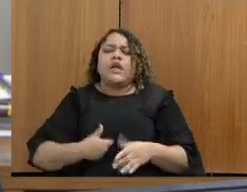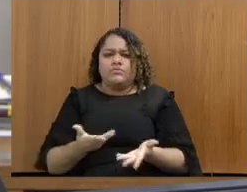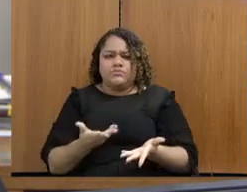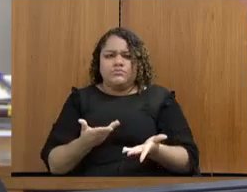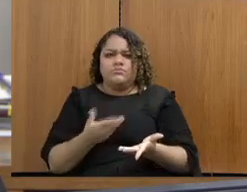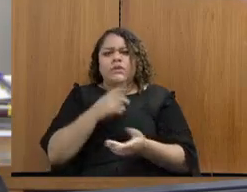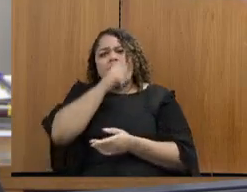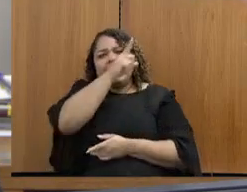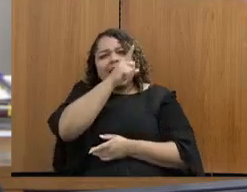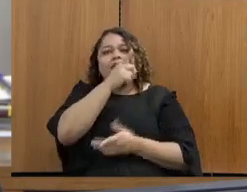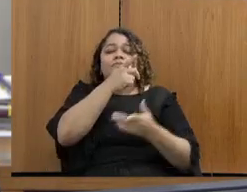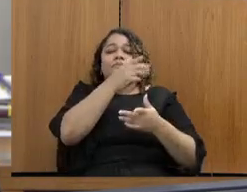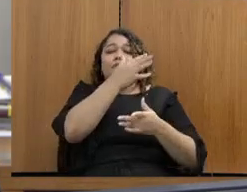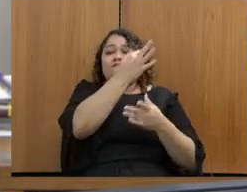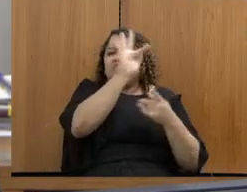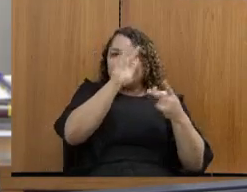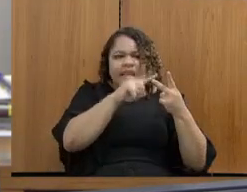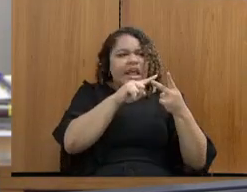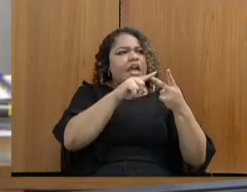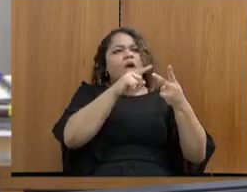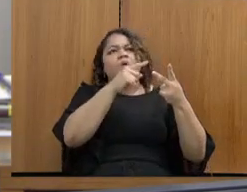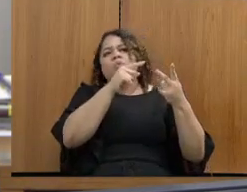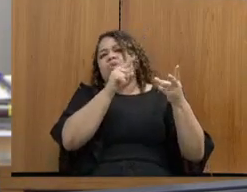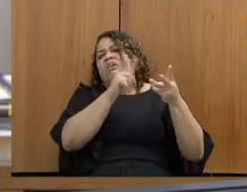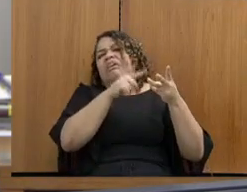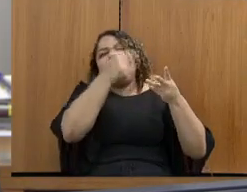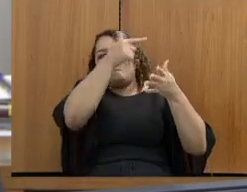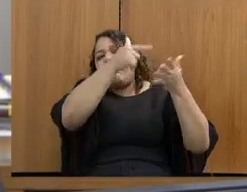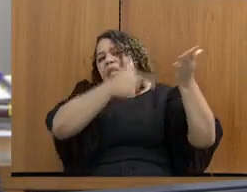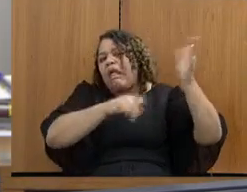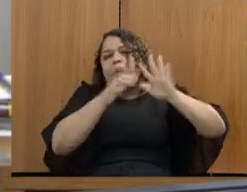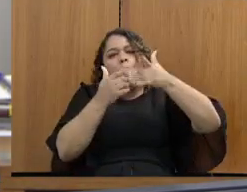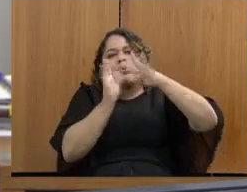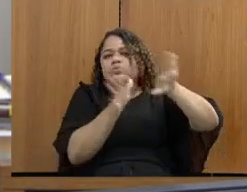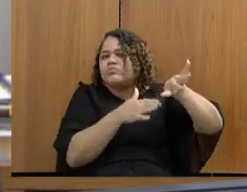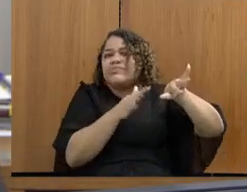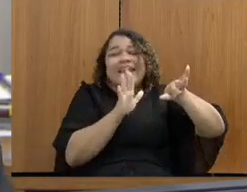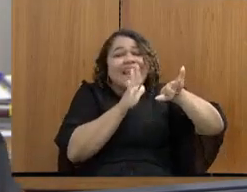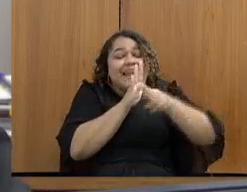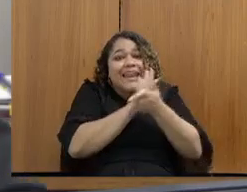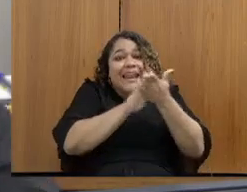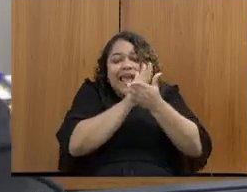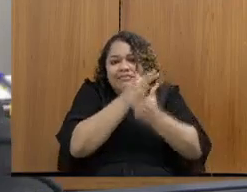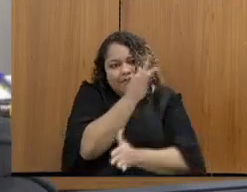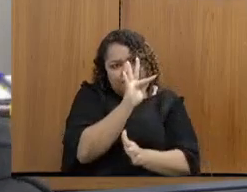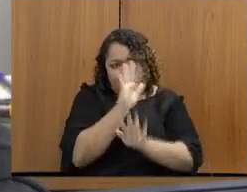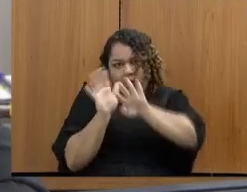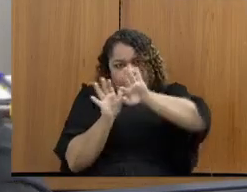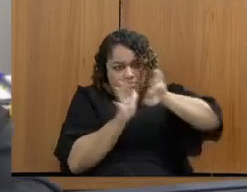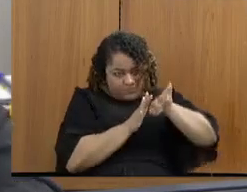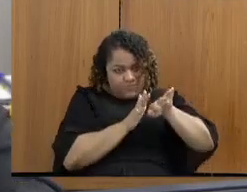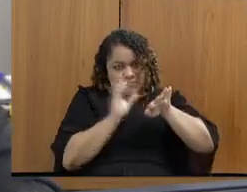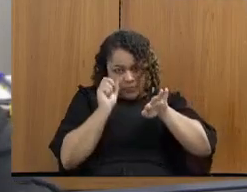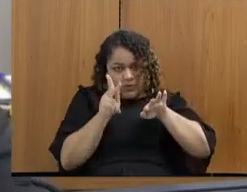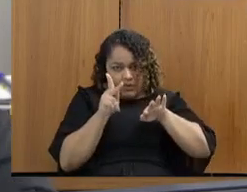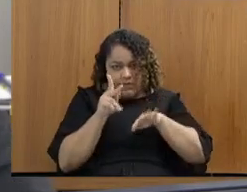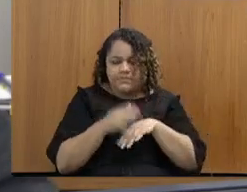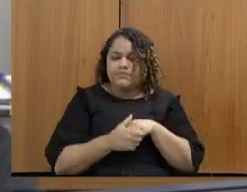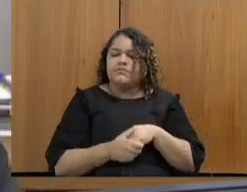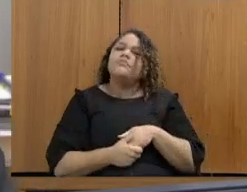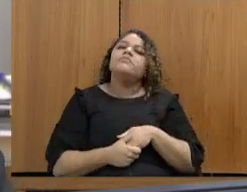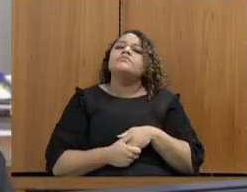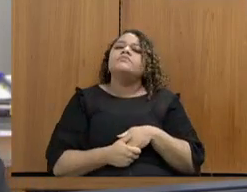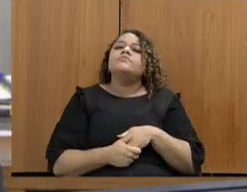dinheiro da Vale qualquer outro convênio ou transferência da União Outro ponto Dra